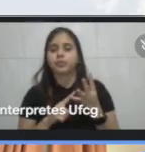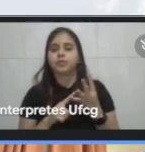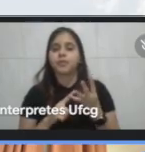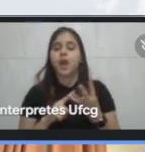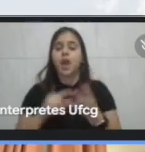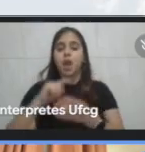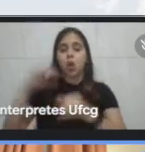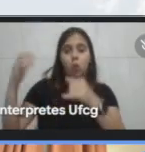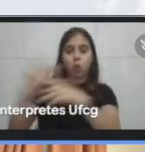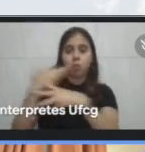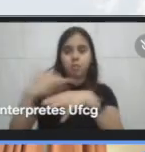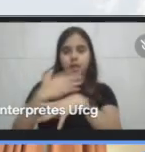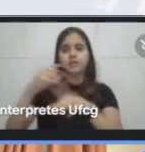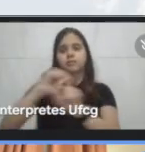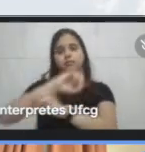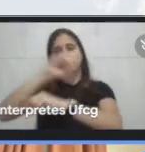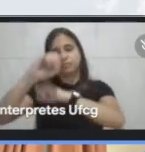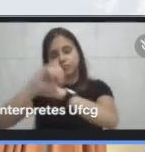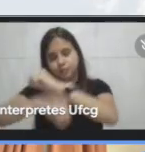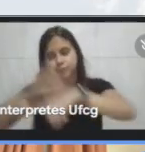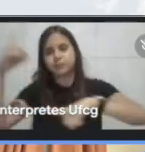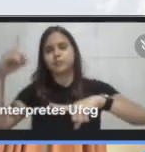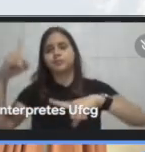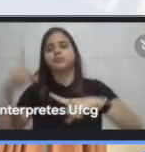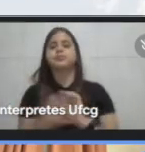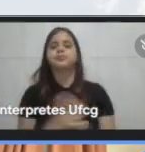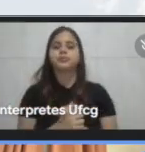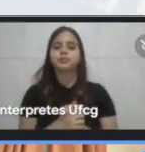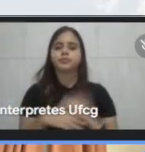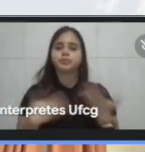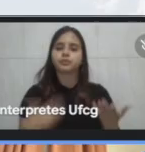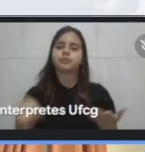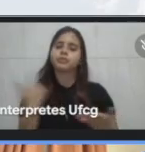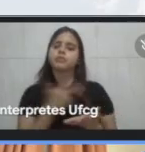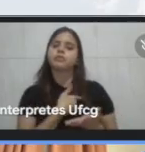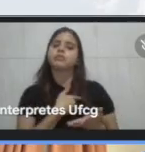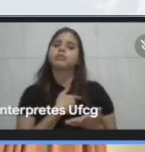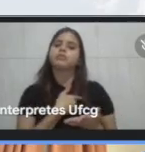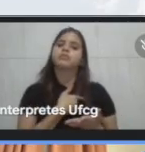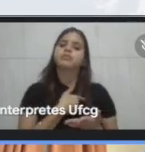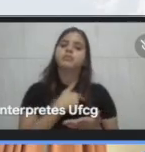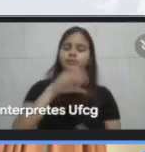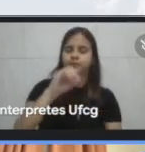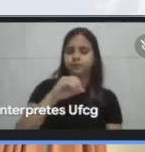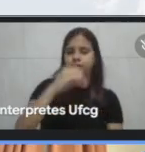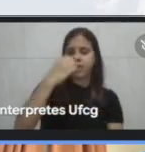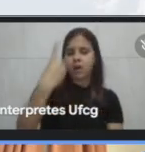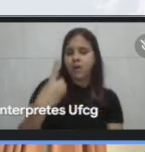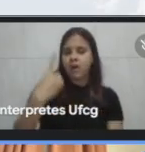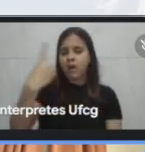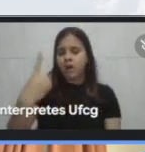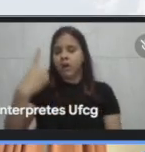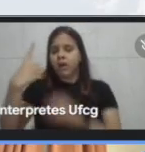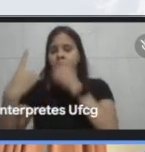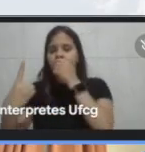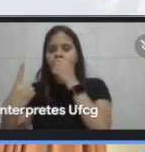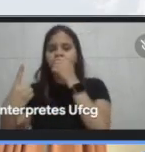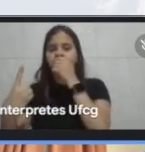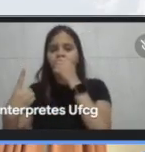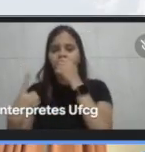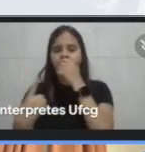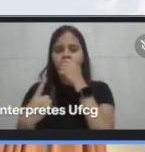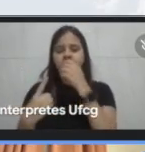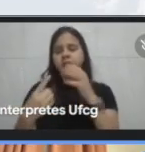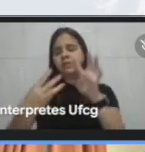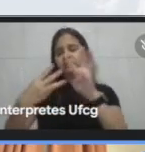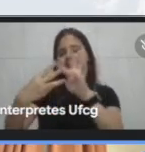urbana. Então a gente fez o quê? Basicamente essa simulação 0, 1, 1, 1 seria a simulação onde a gente teria 3